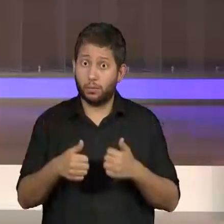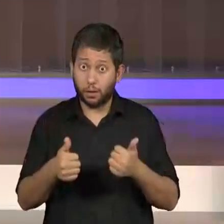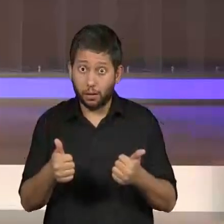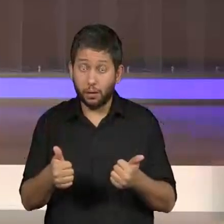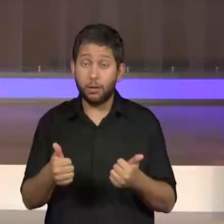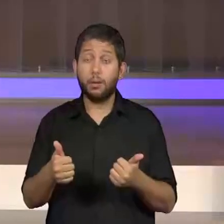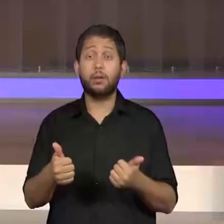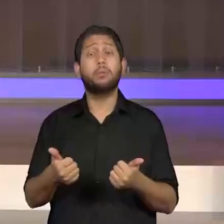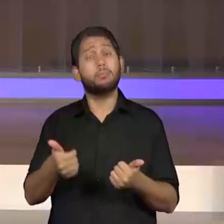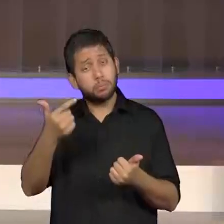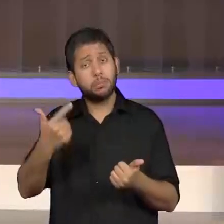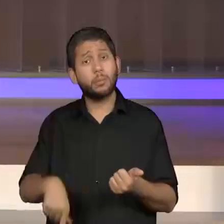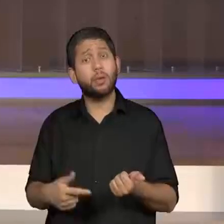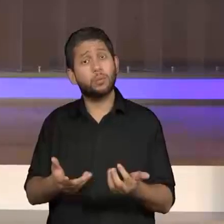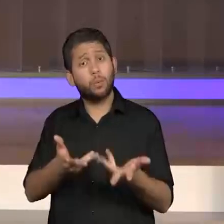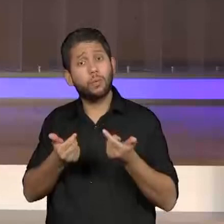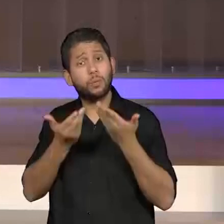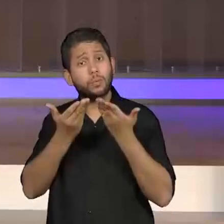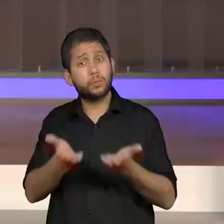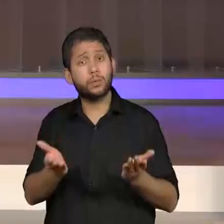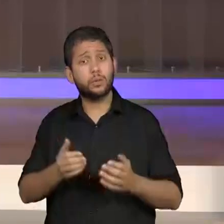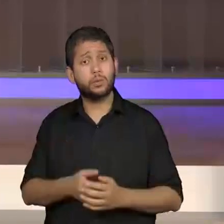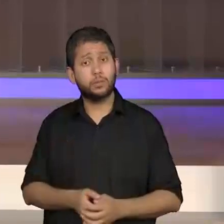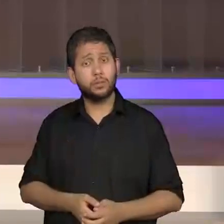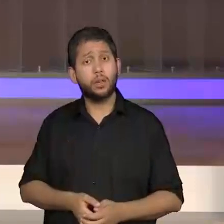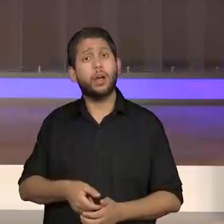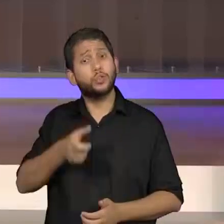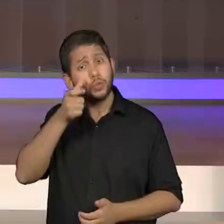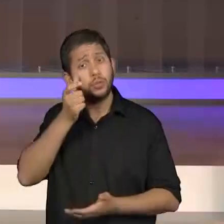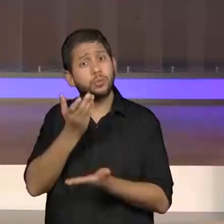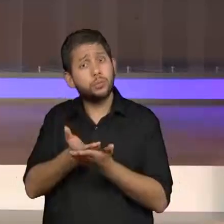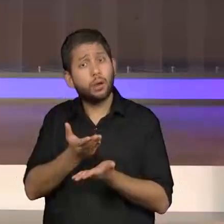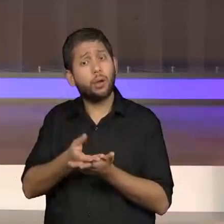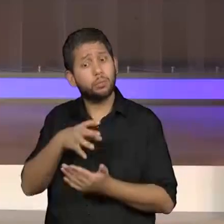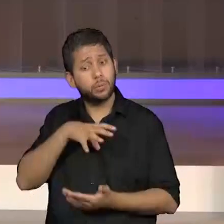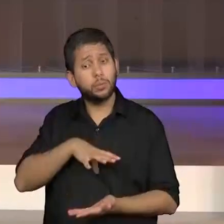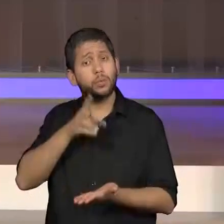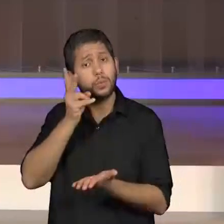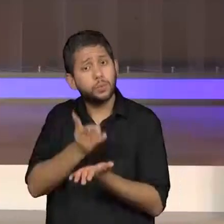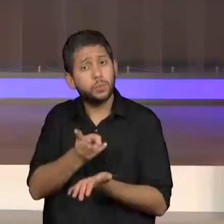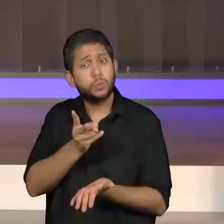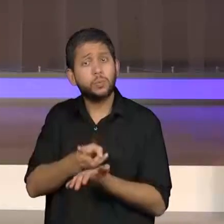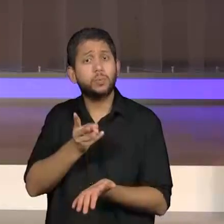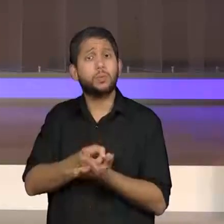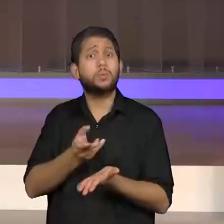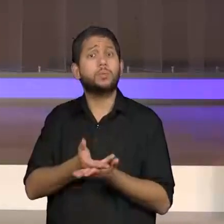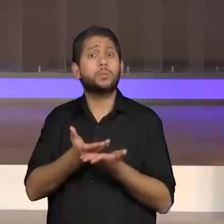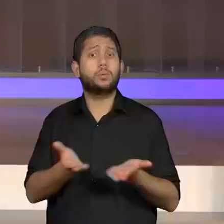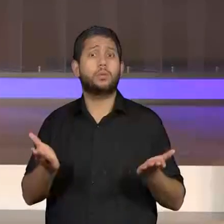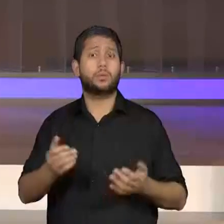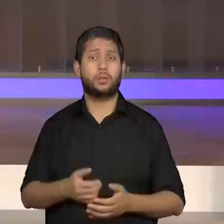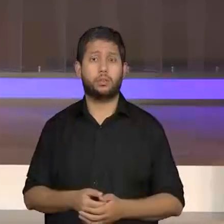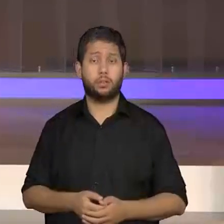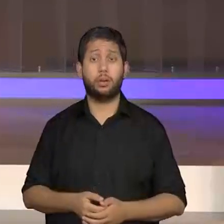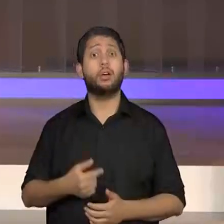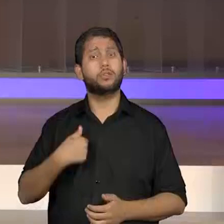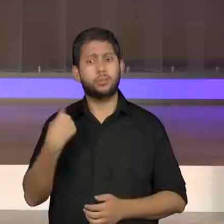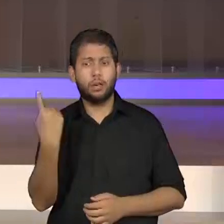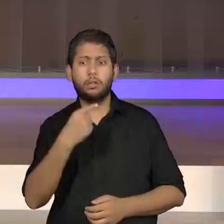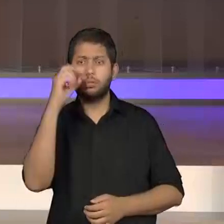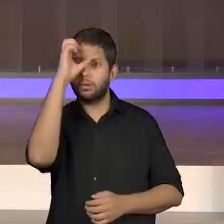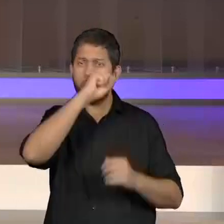deixar mais um convite para vocês. Continue assistindo as aulas de língua portuguesa aqui no repositório e a gente vai